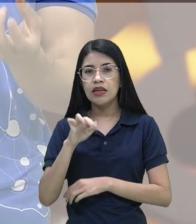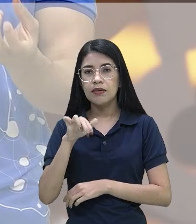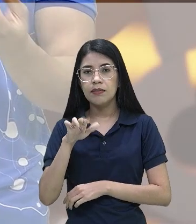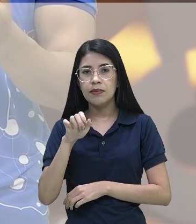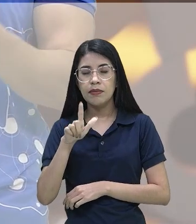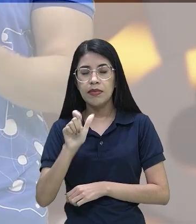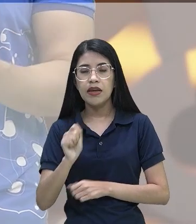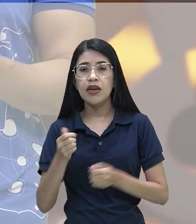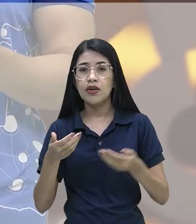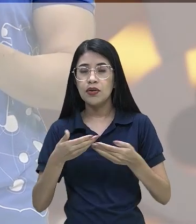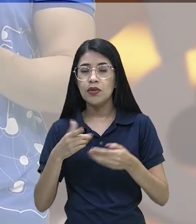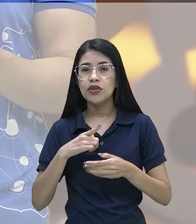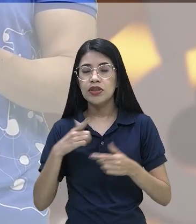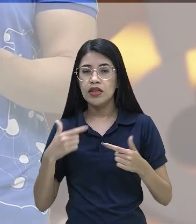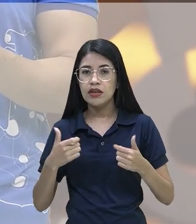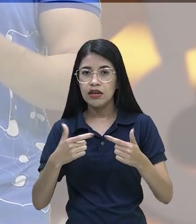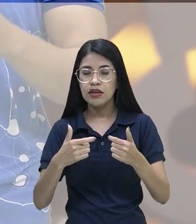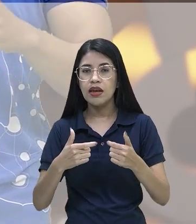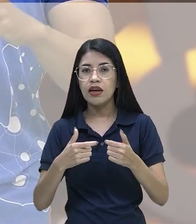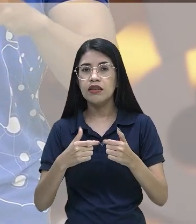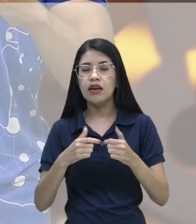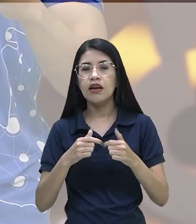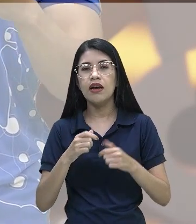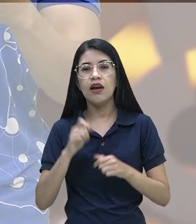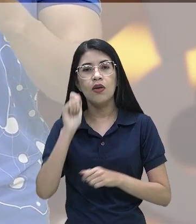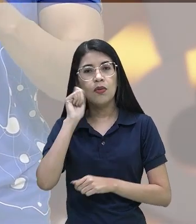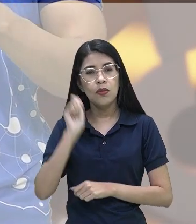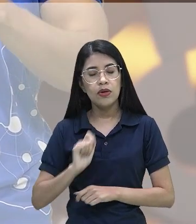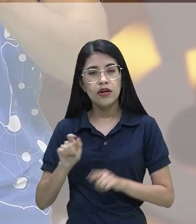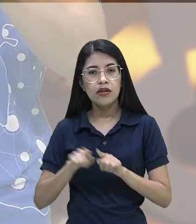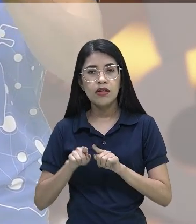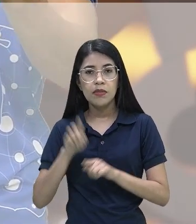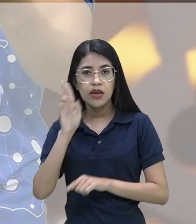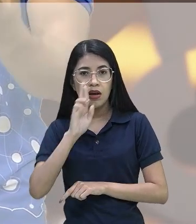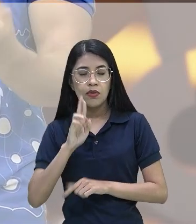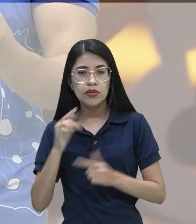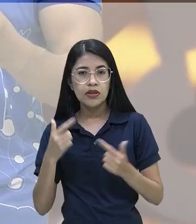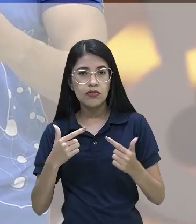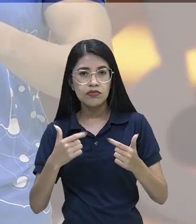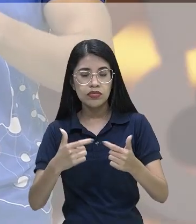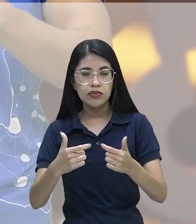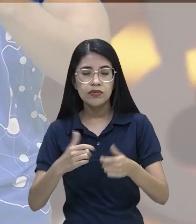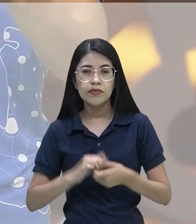entre a Ucrânia e a Rússia, inclusive, certo? E durante essas conferências, para